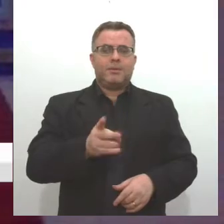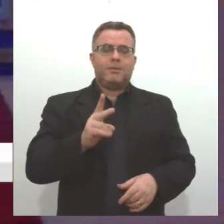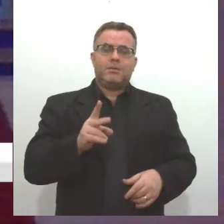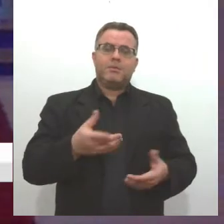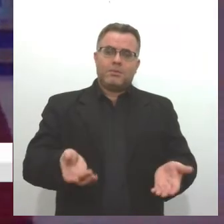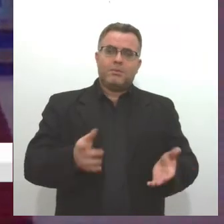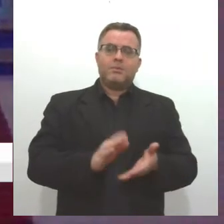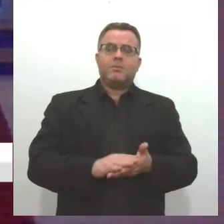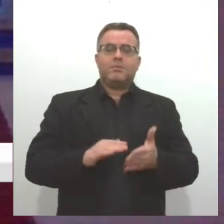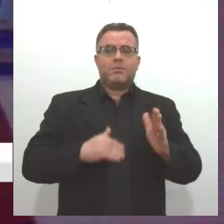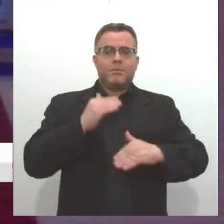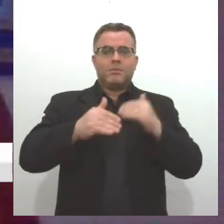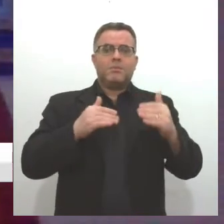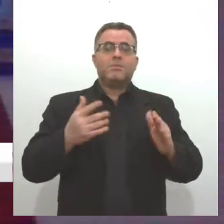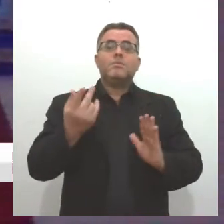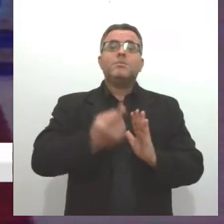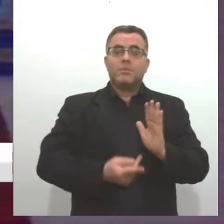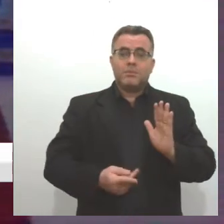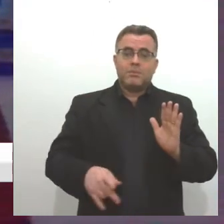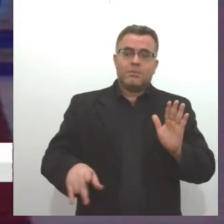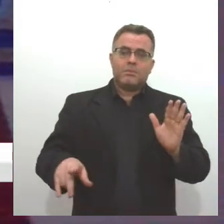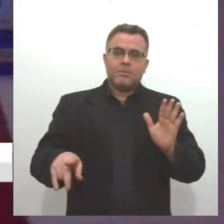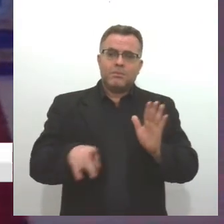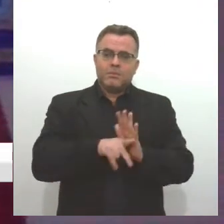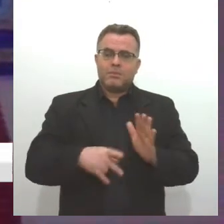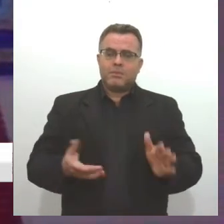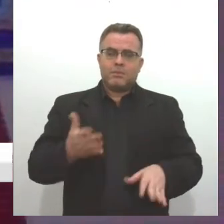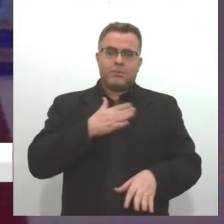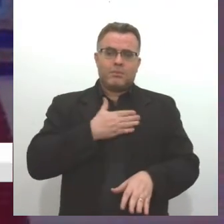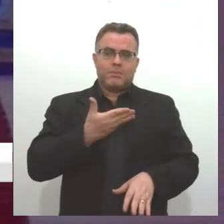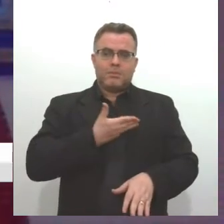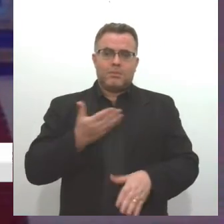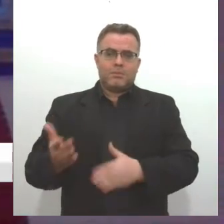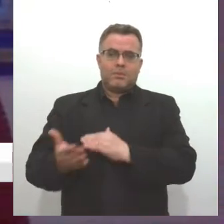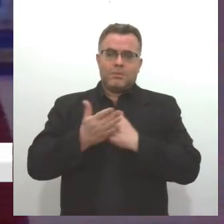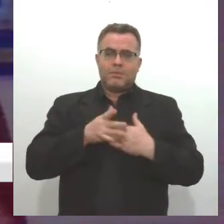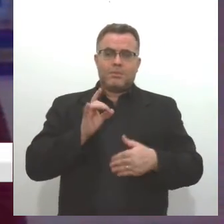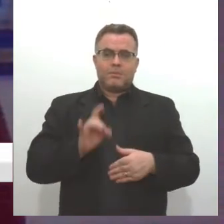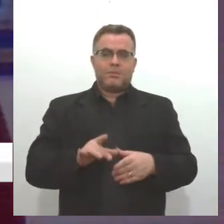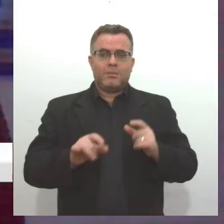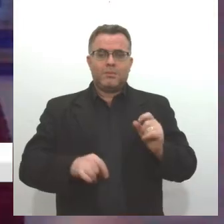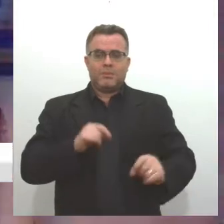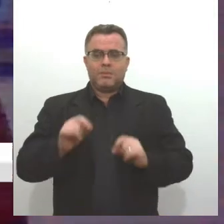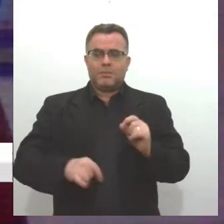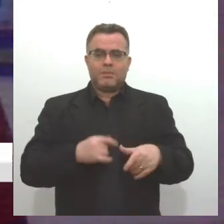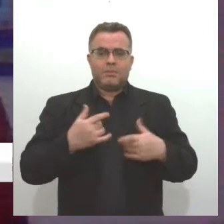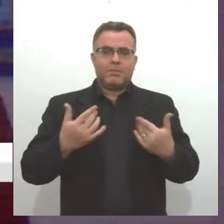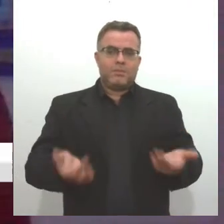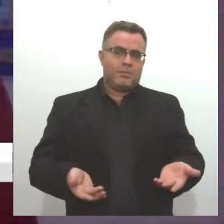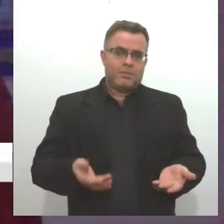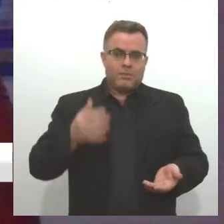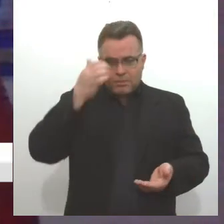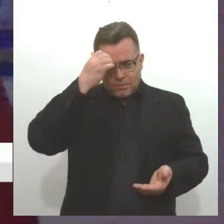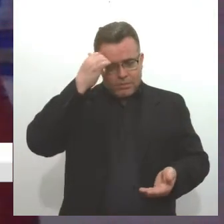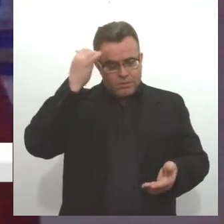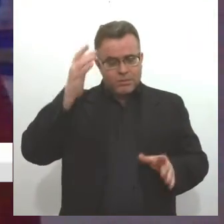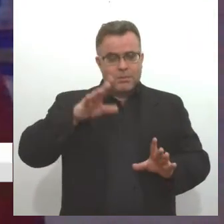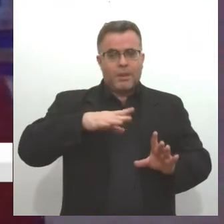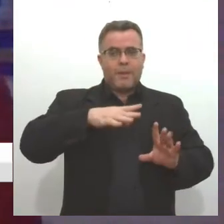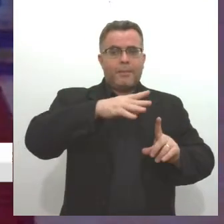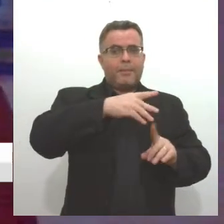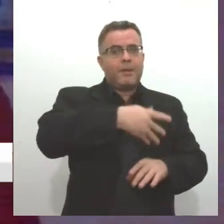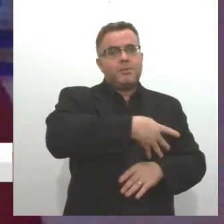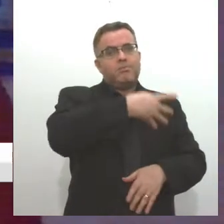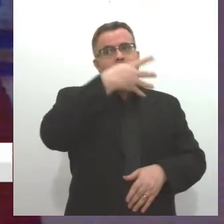está desenvolvendo um projeto, a amiga falou como ajudar, chamado Inclusão Arco-Íris. Esse projeto